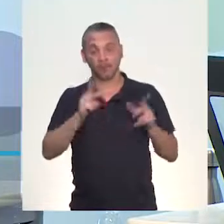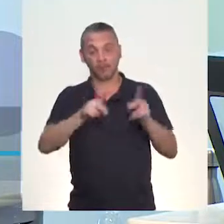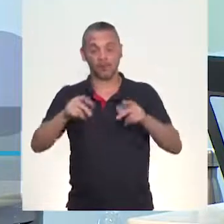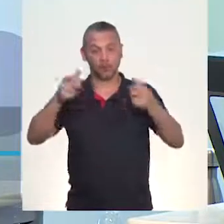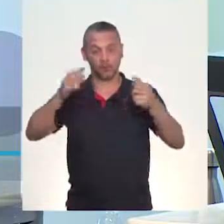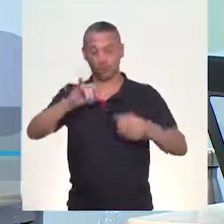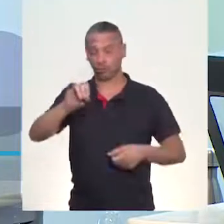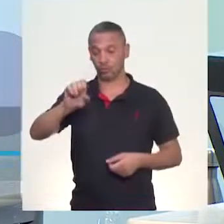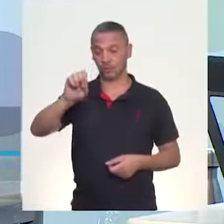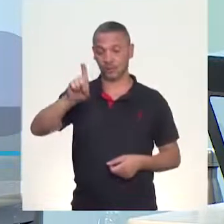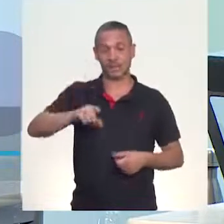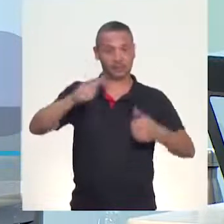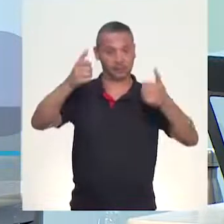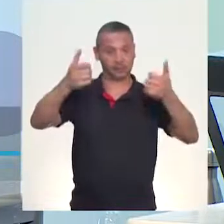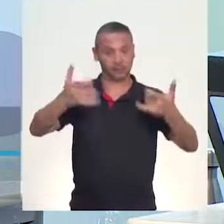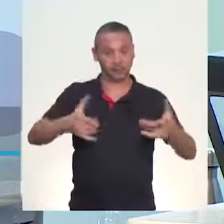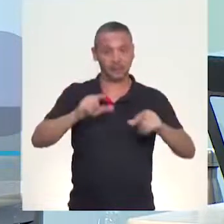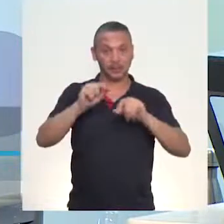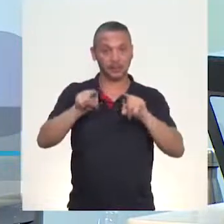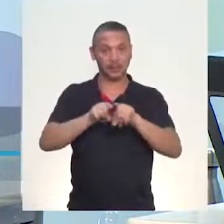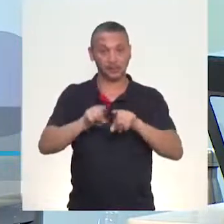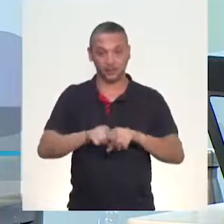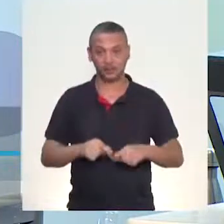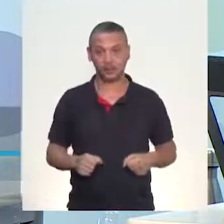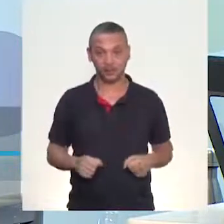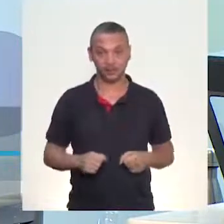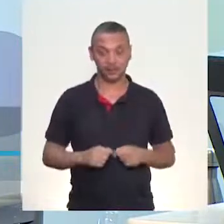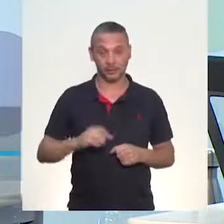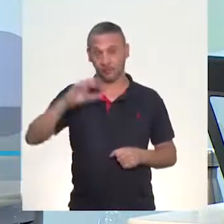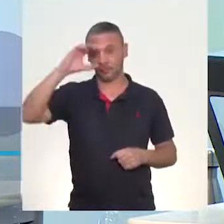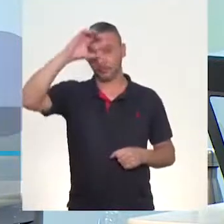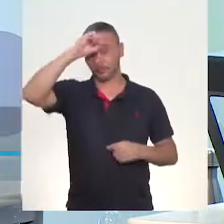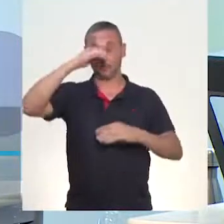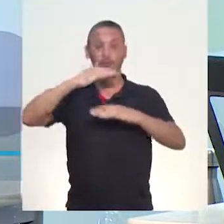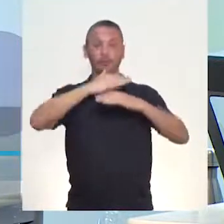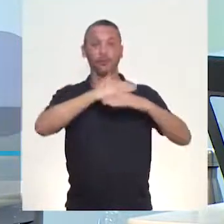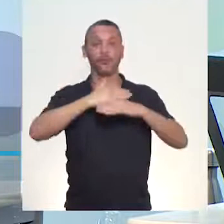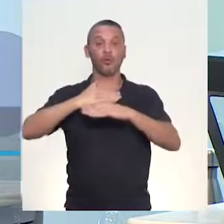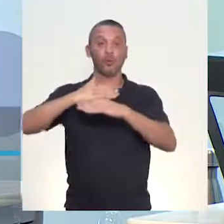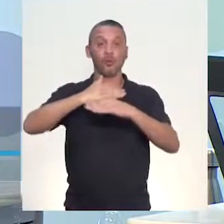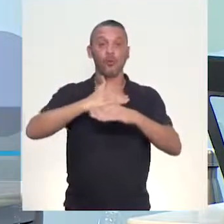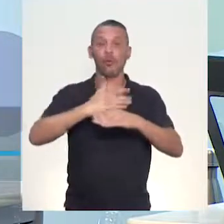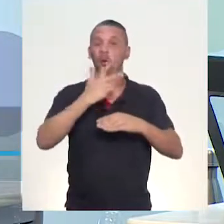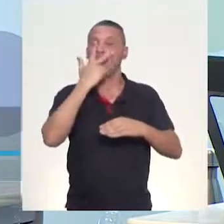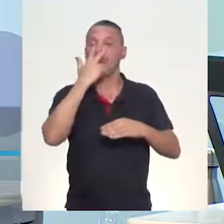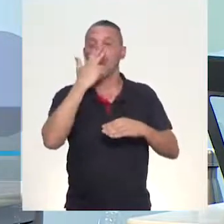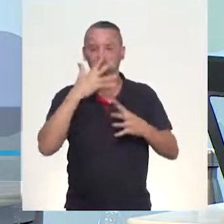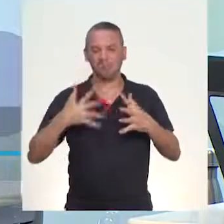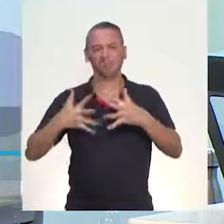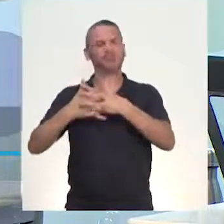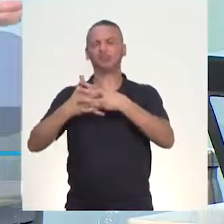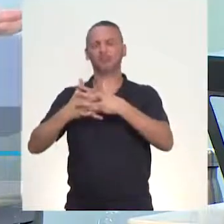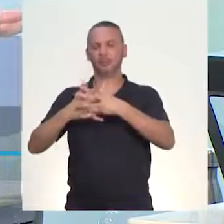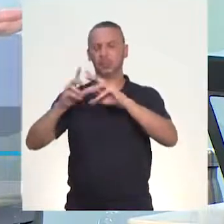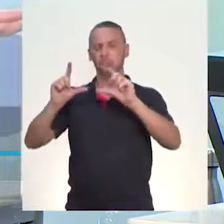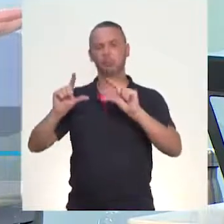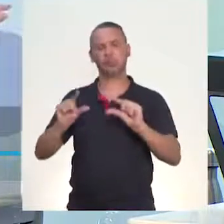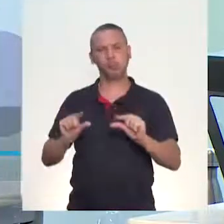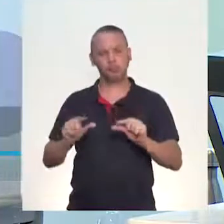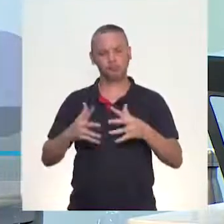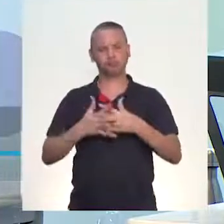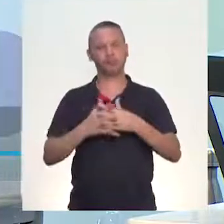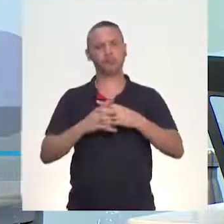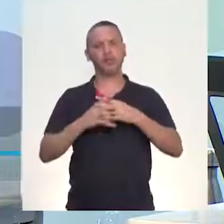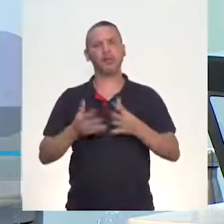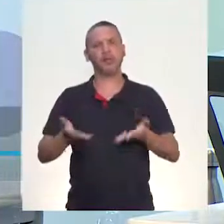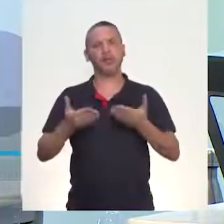professor José traz para a gente, então, na fala dele, o senso comum, ele é um redutor de complexidades. E, de fato, né,